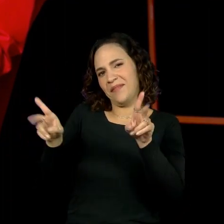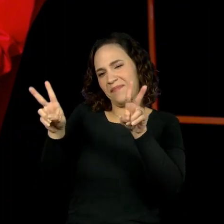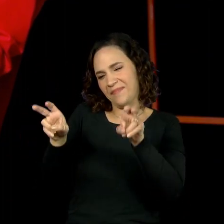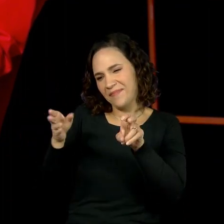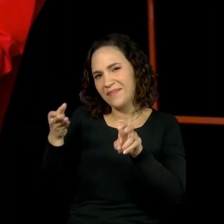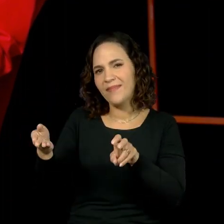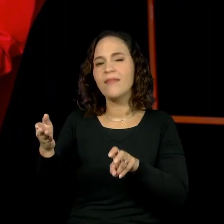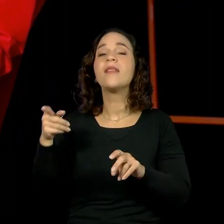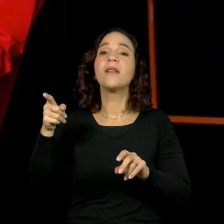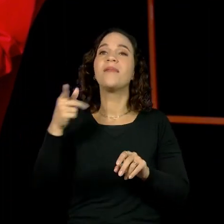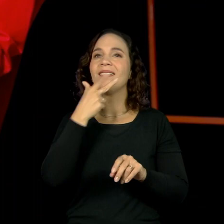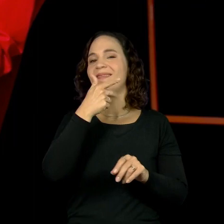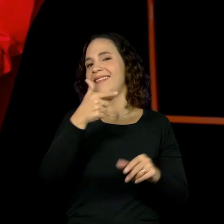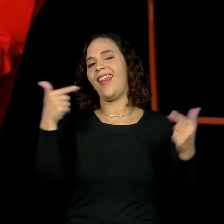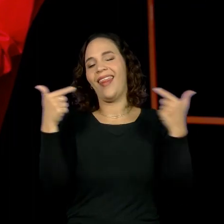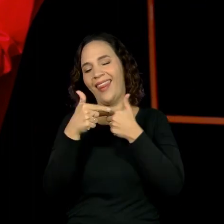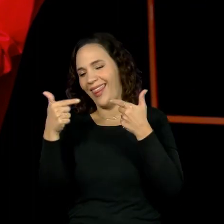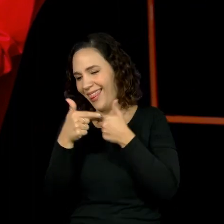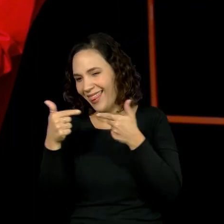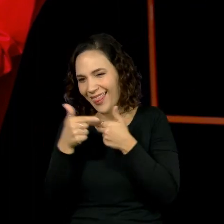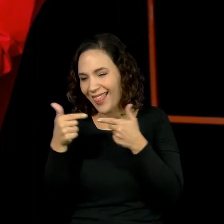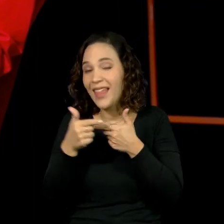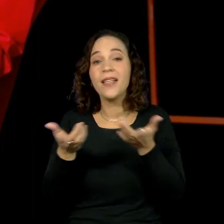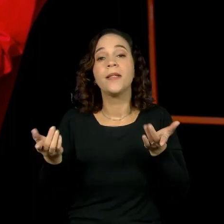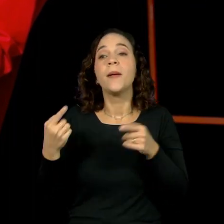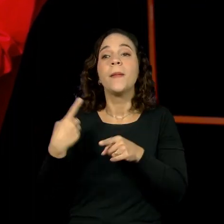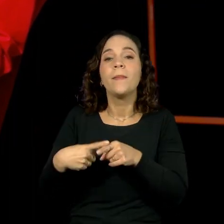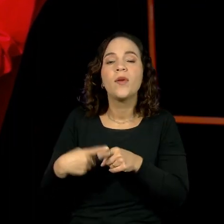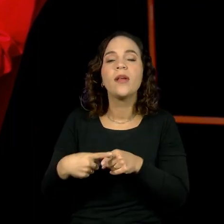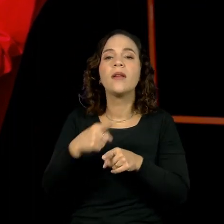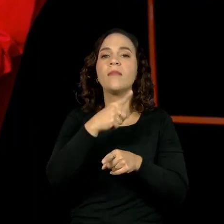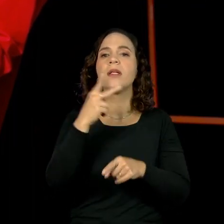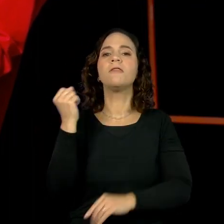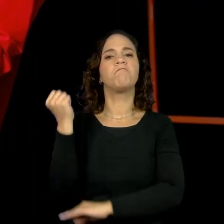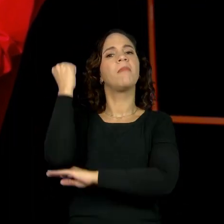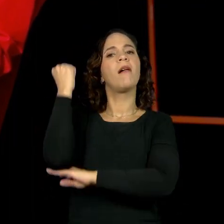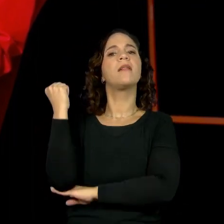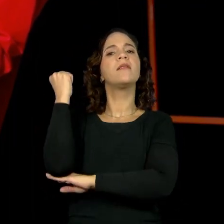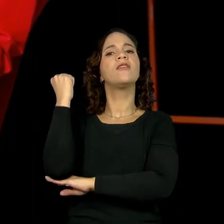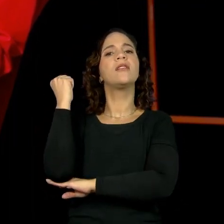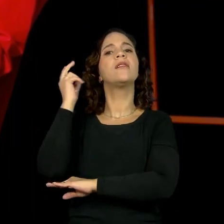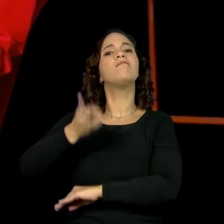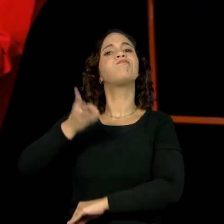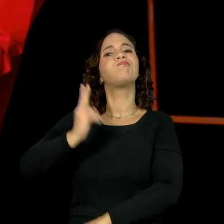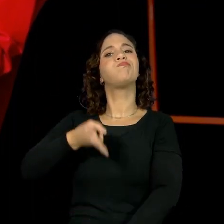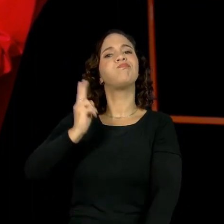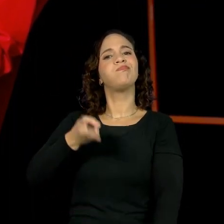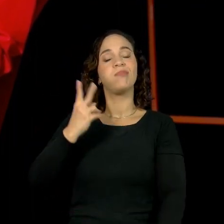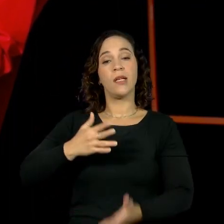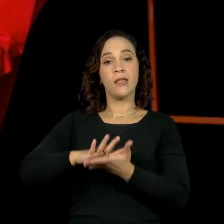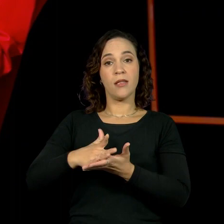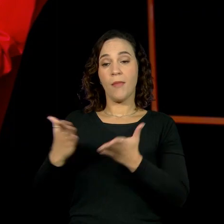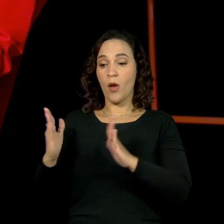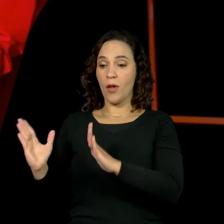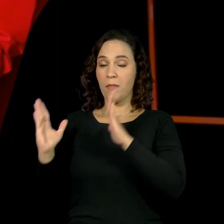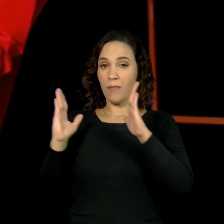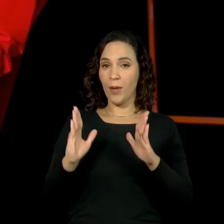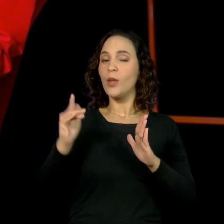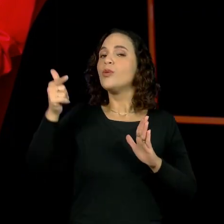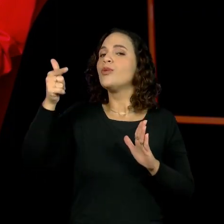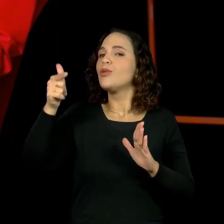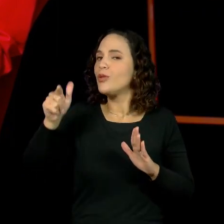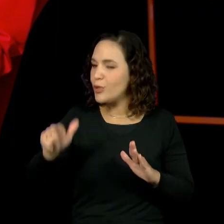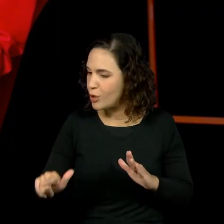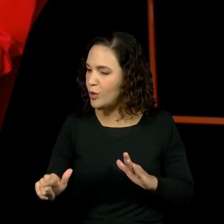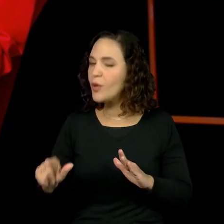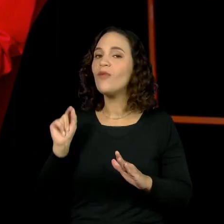ele dava muita risada, a gente ria muito sobre isso. Ele agoniza, mas não morre, mas está sempre na UTI. E o samba está passando outra fase